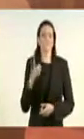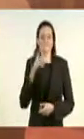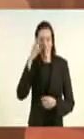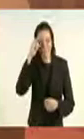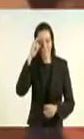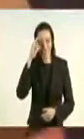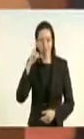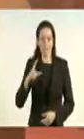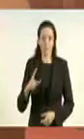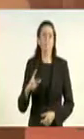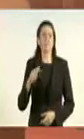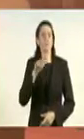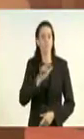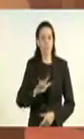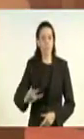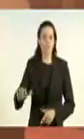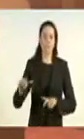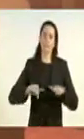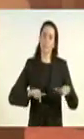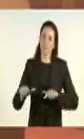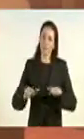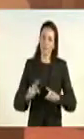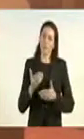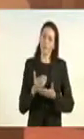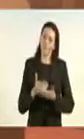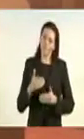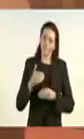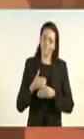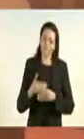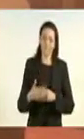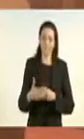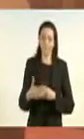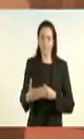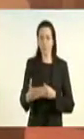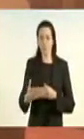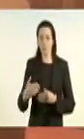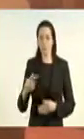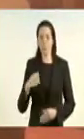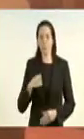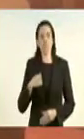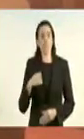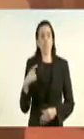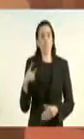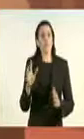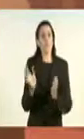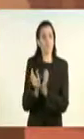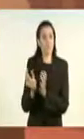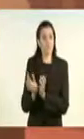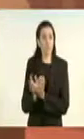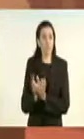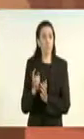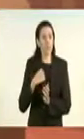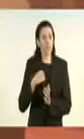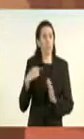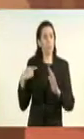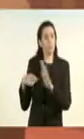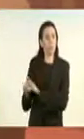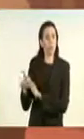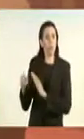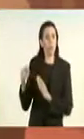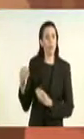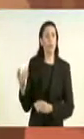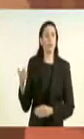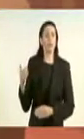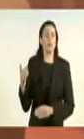do órgão que está sendo questionado, ao órgão que cabe fiscalizar e julgar os atos dessa comissão. Portanto, mais uma